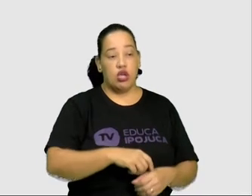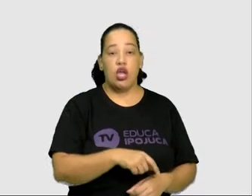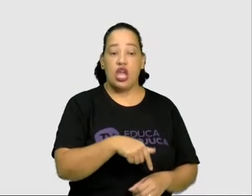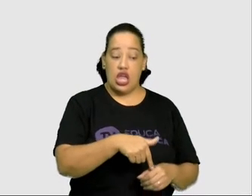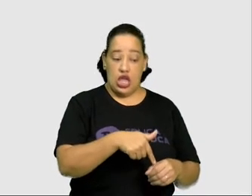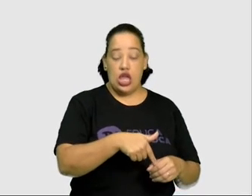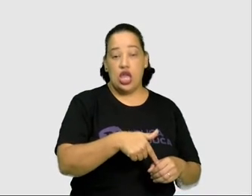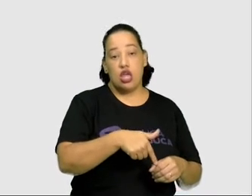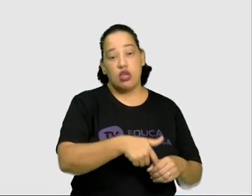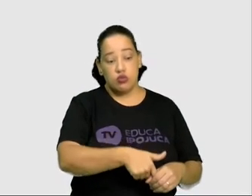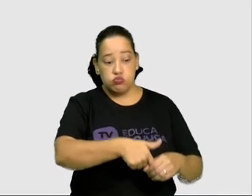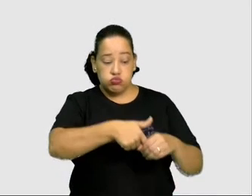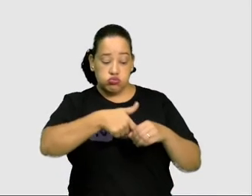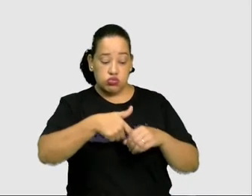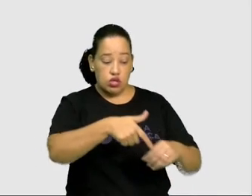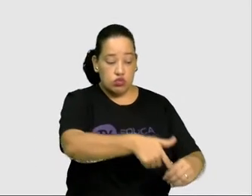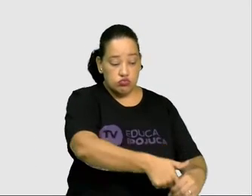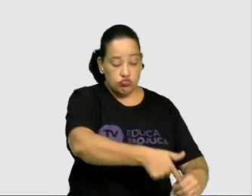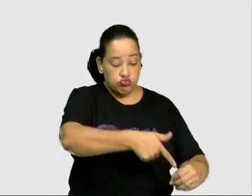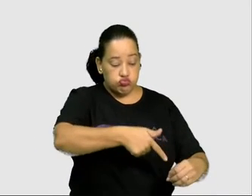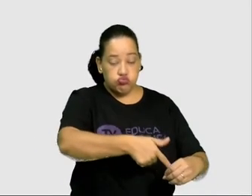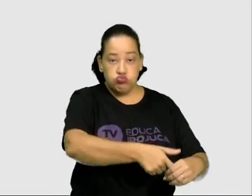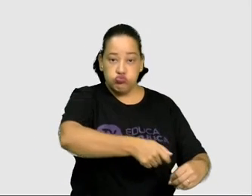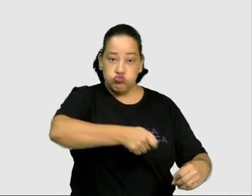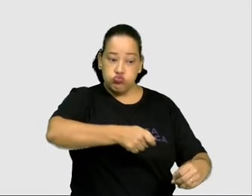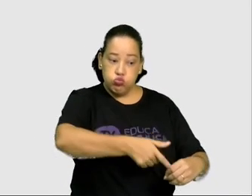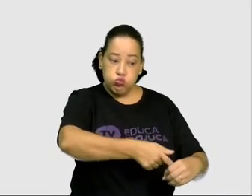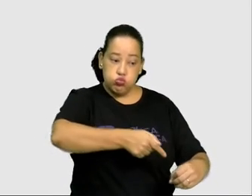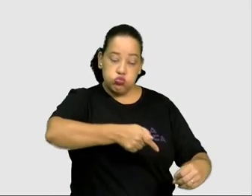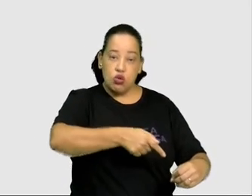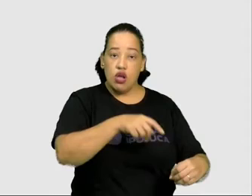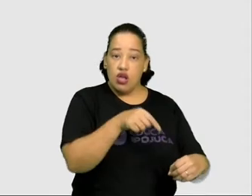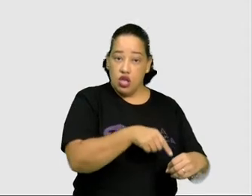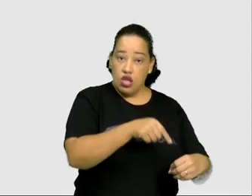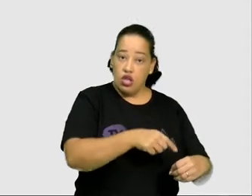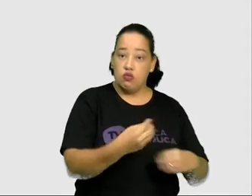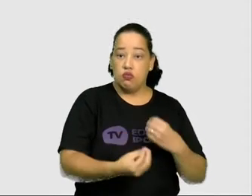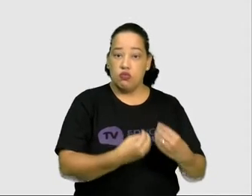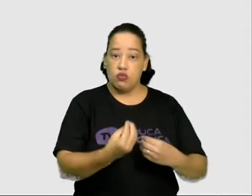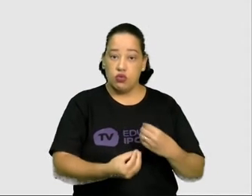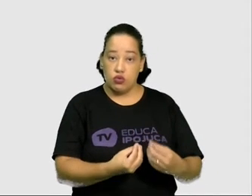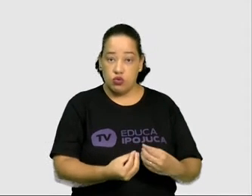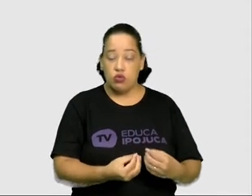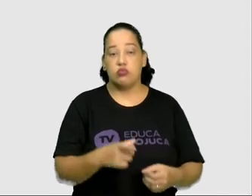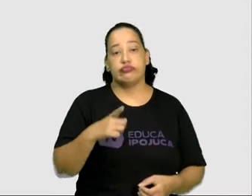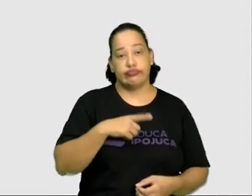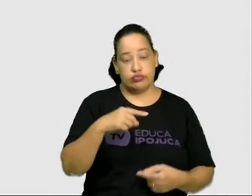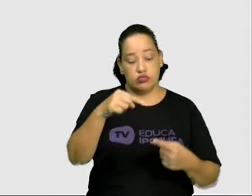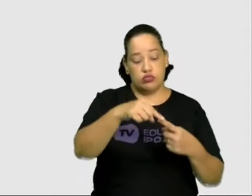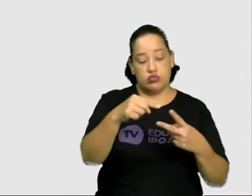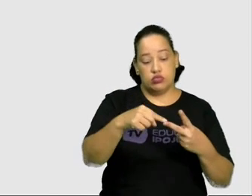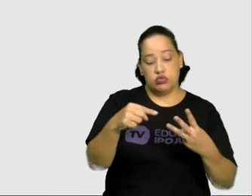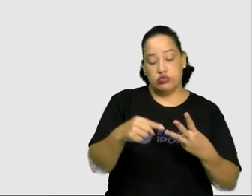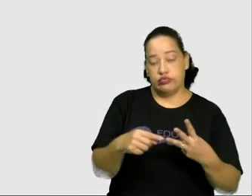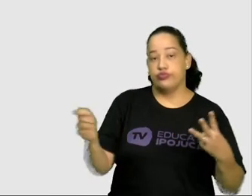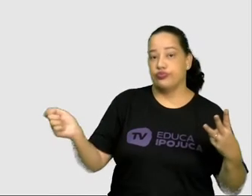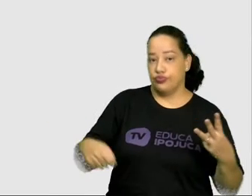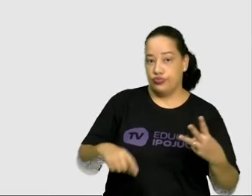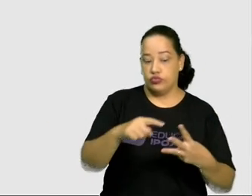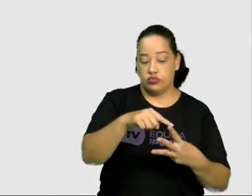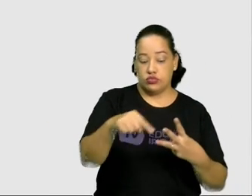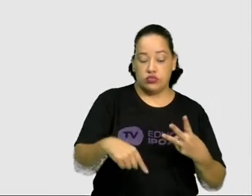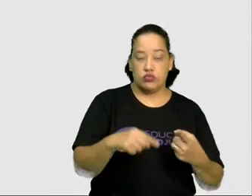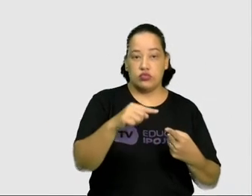petróleo, do lado esquerdo aqui, as imagens do lado direito, a exploração do petróleo passa por três etapas principais, que